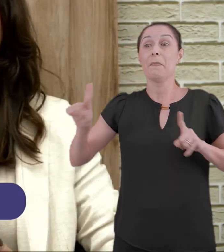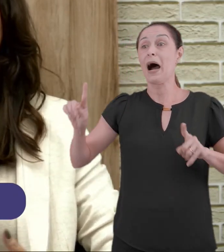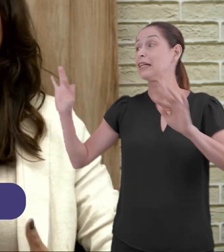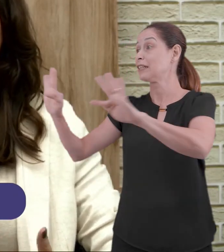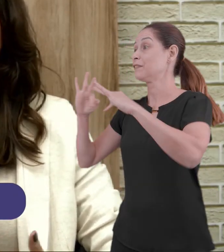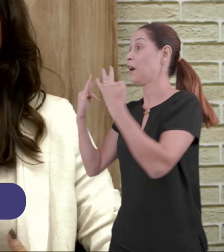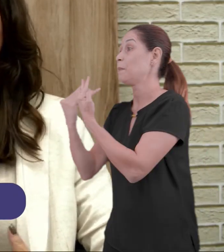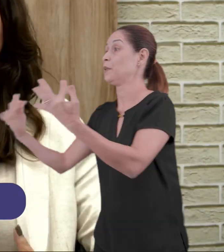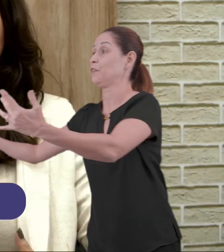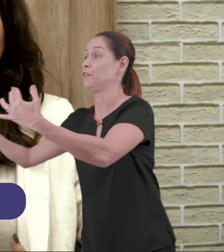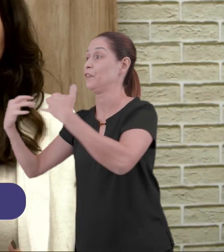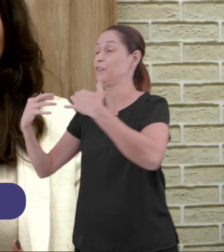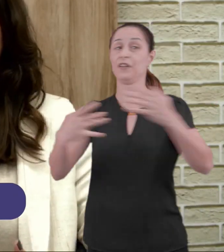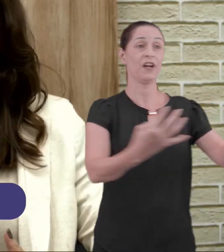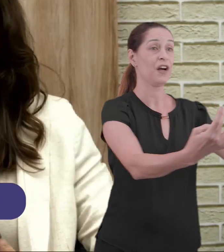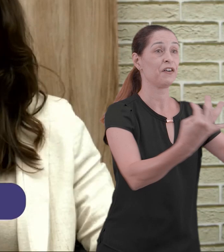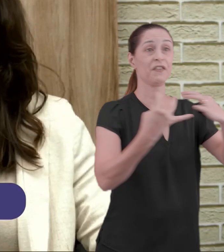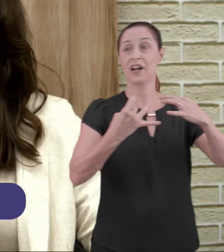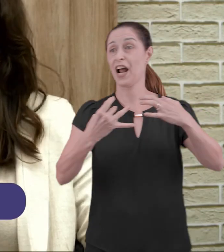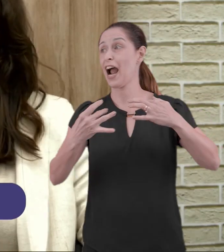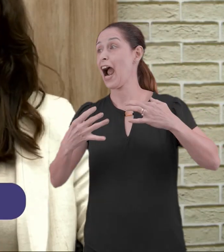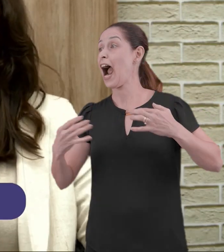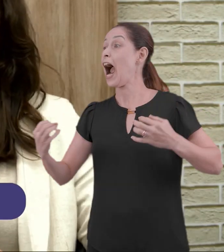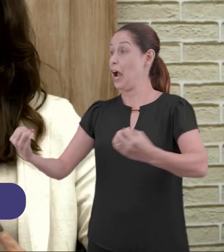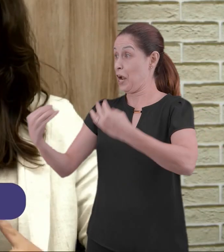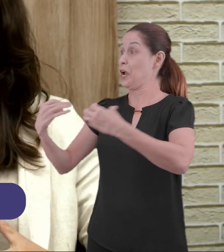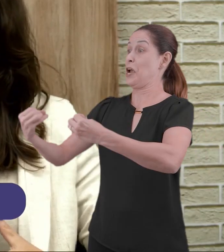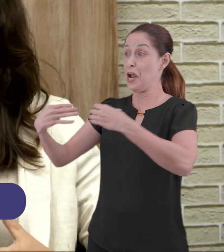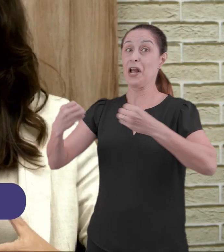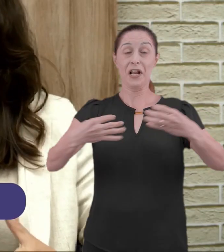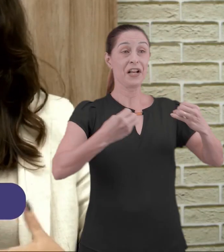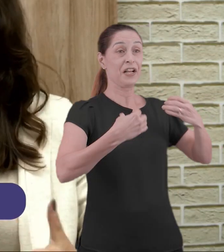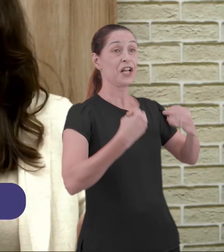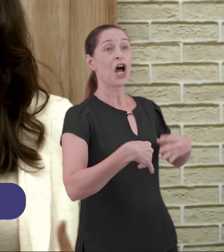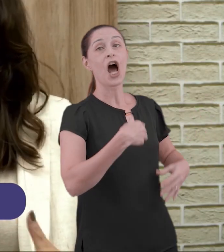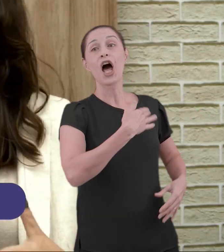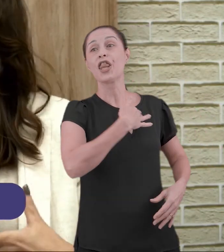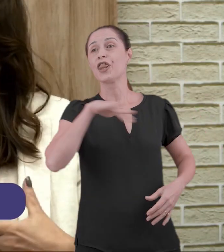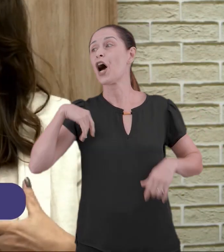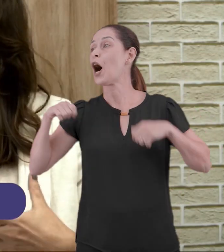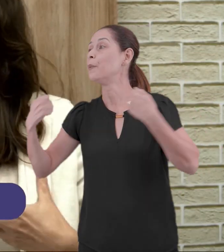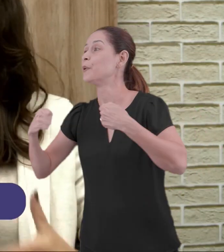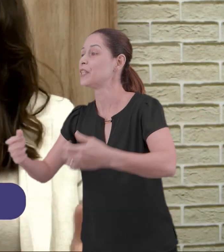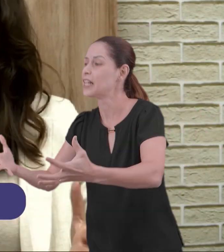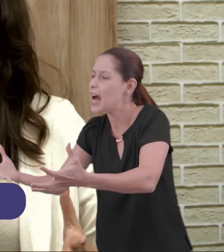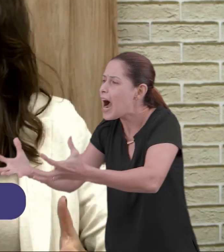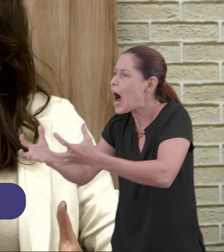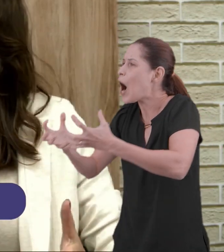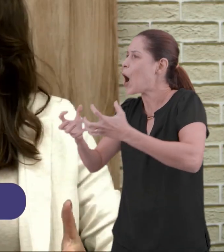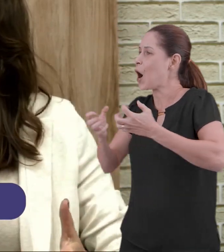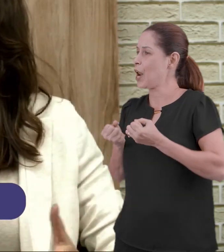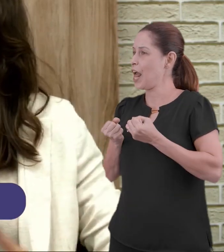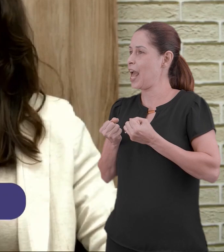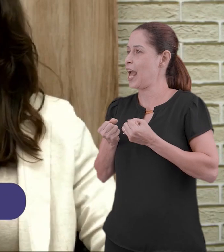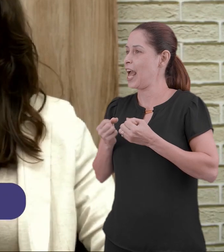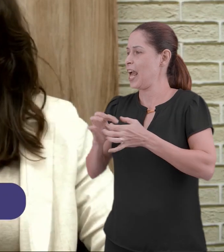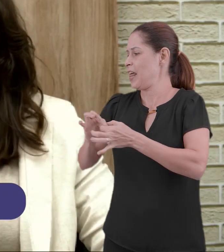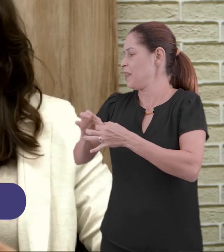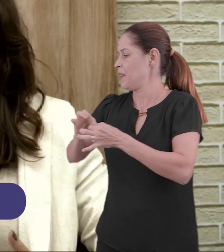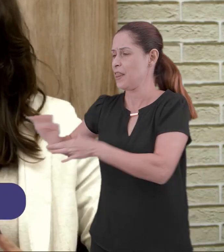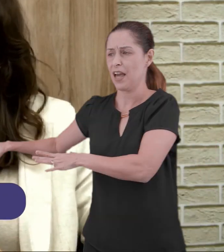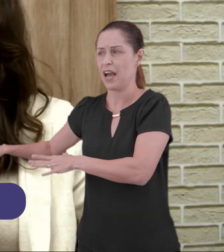aprendizado mesmo, a gente acolher e mudar, e deixar os nossos preconceitos, né?